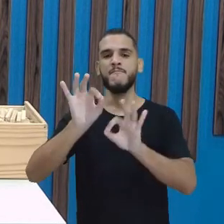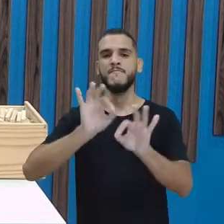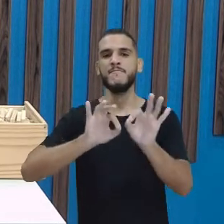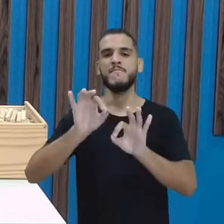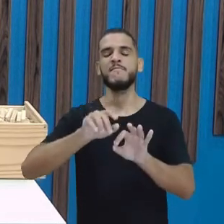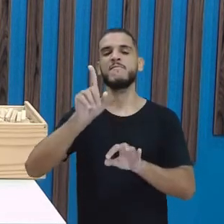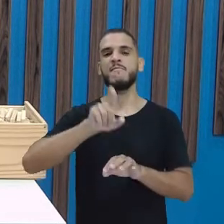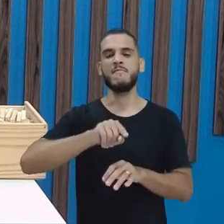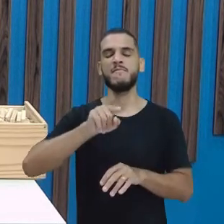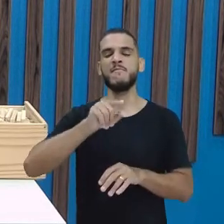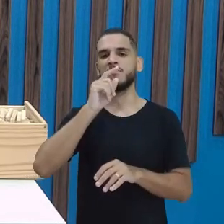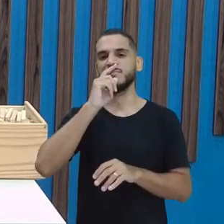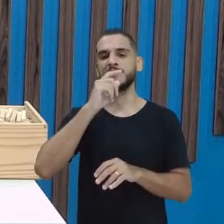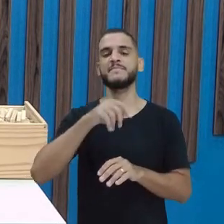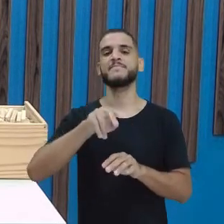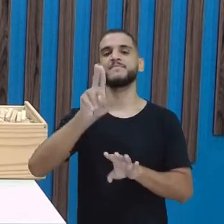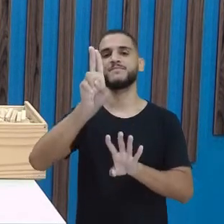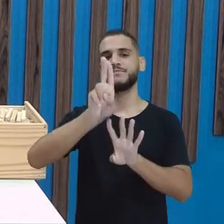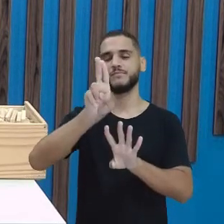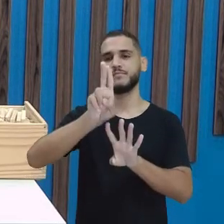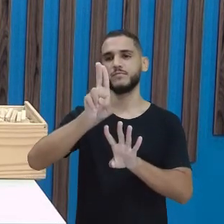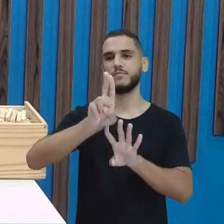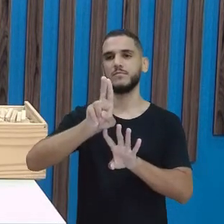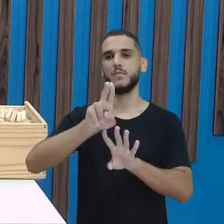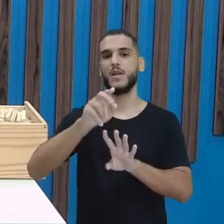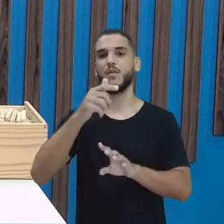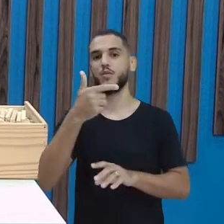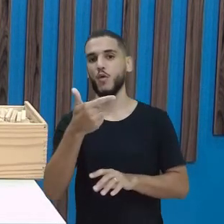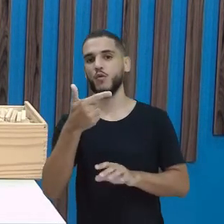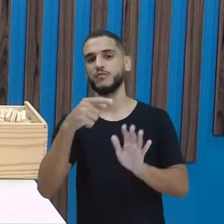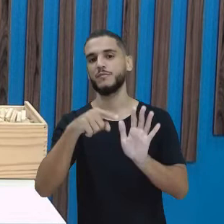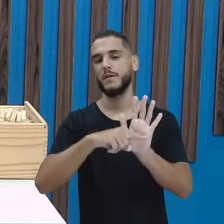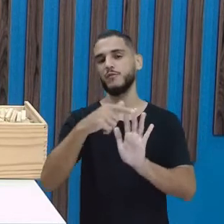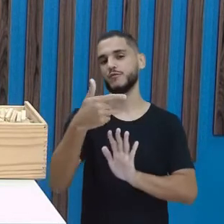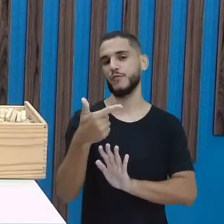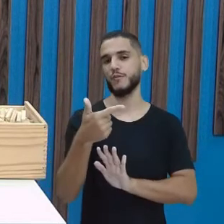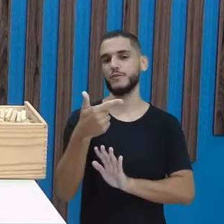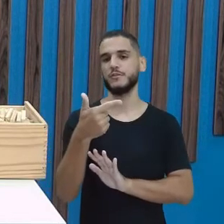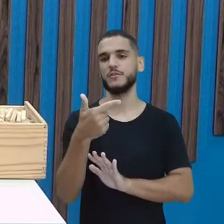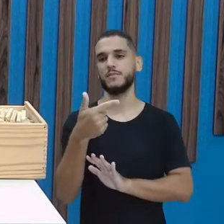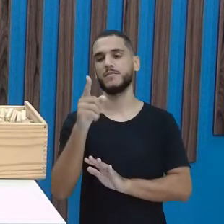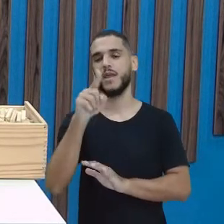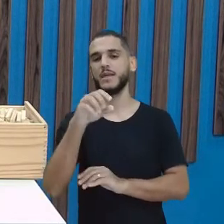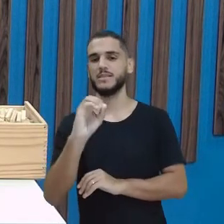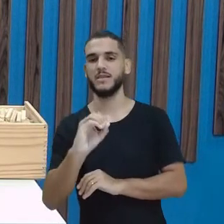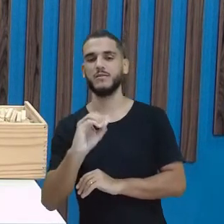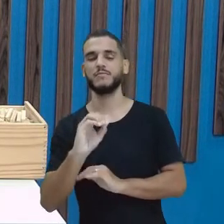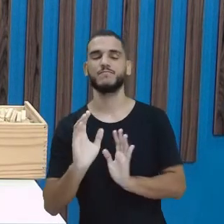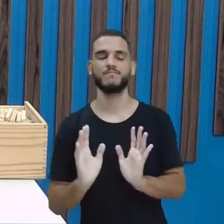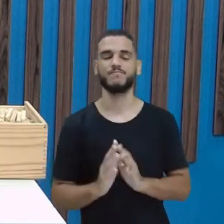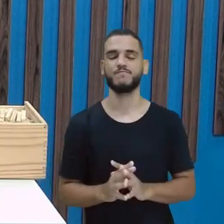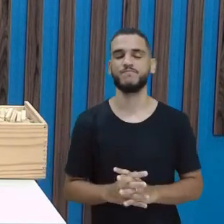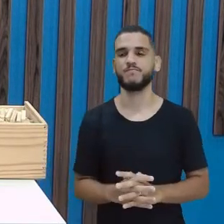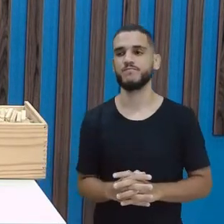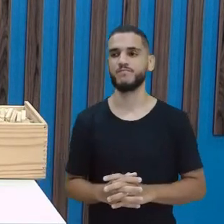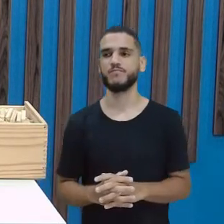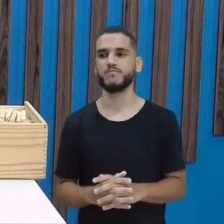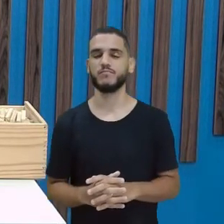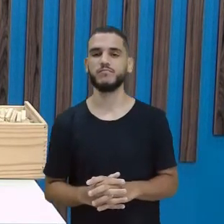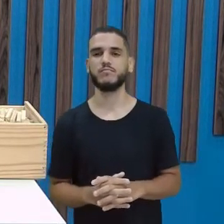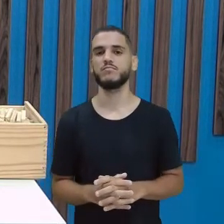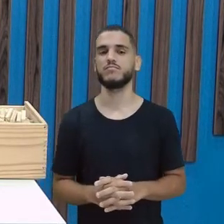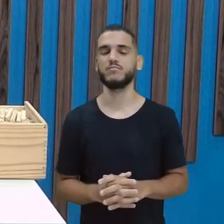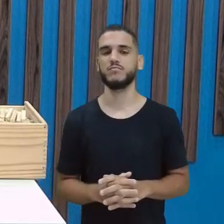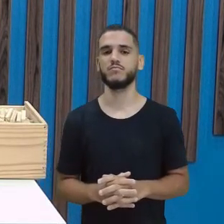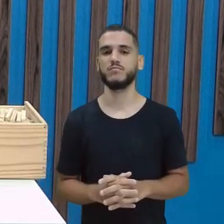casa das unidades, tá certo? Então, de 2, tiro 2, Não fica nada. Eu só tinha 2 e me pediram